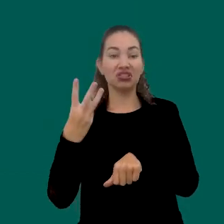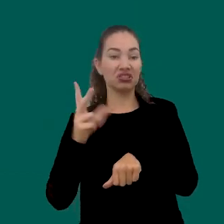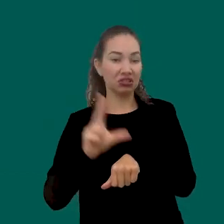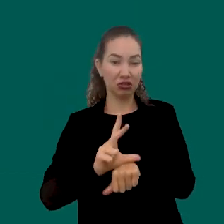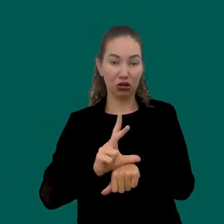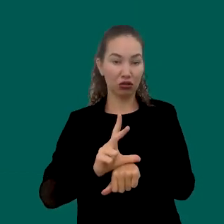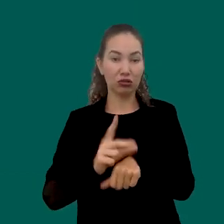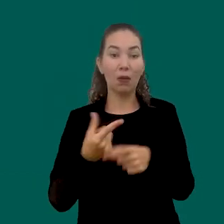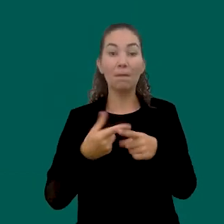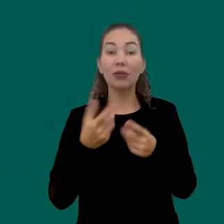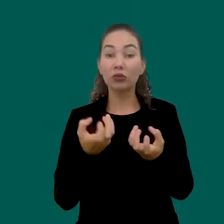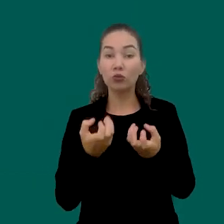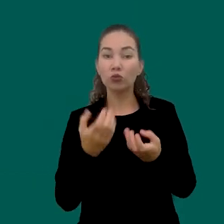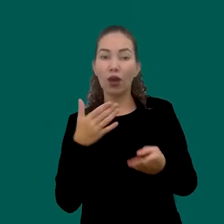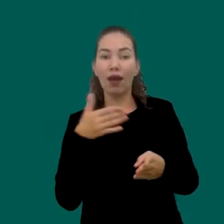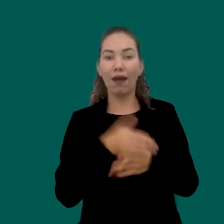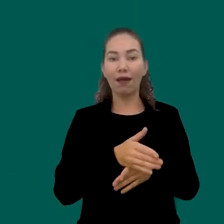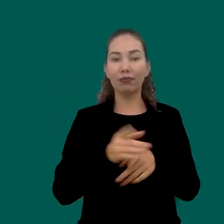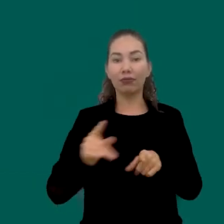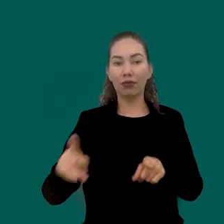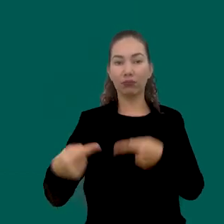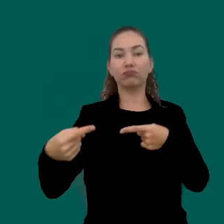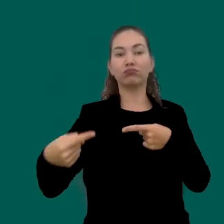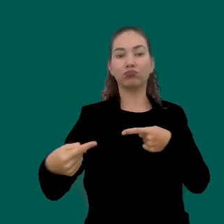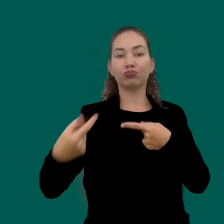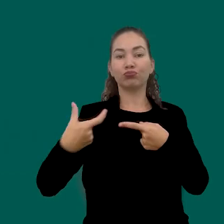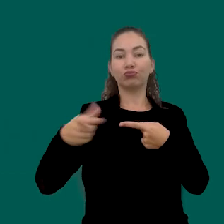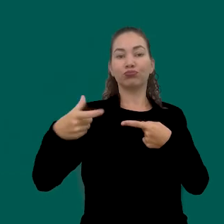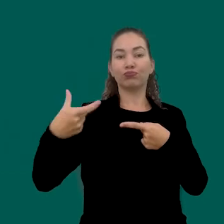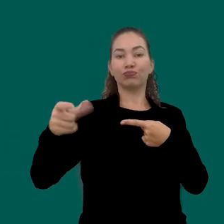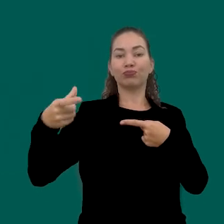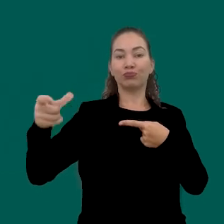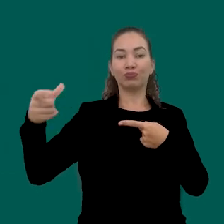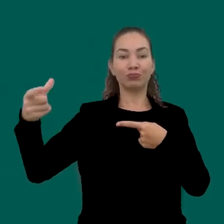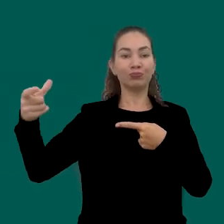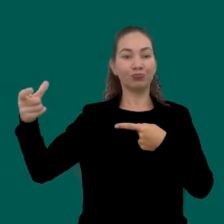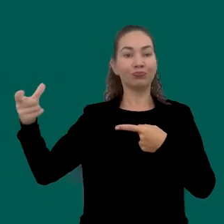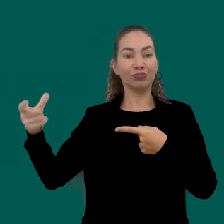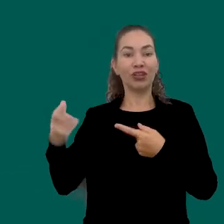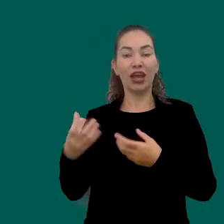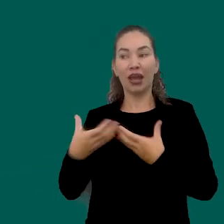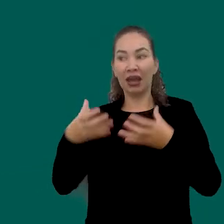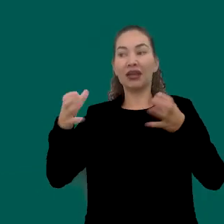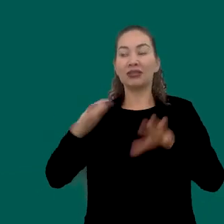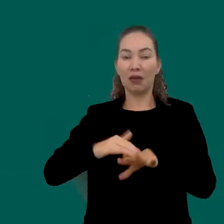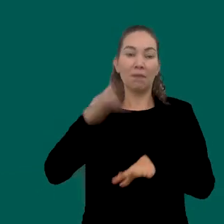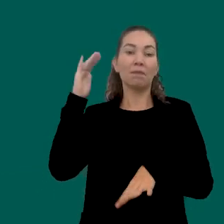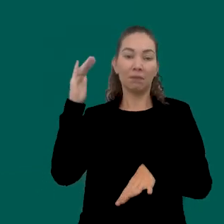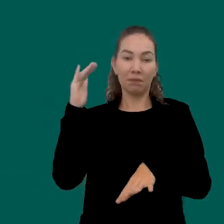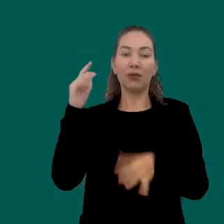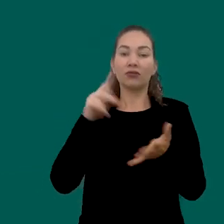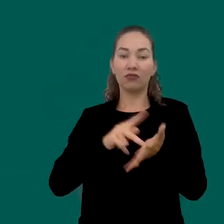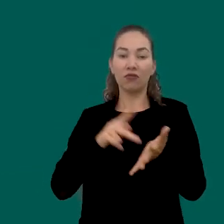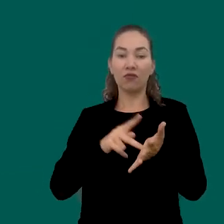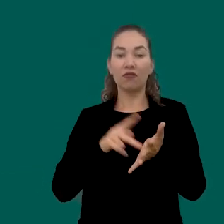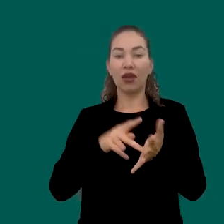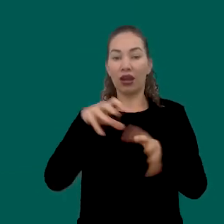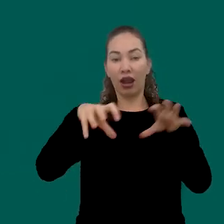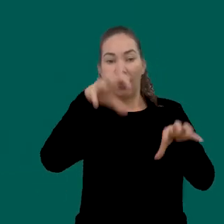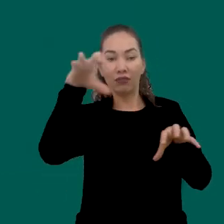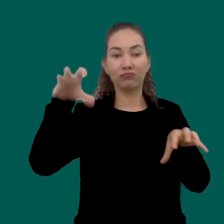Mas quando você decidir entrar no jogo de ampliar, de se tornar uma rede, de crescer realmente, em termos de escala,